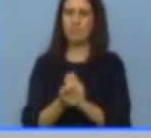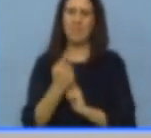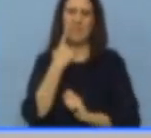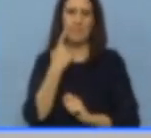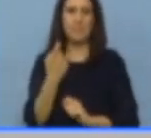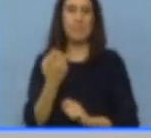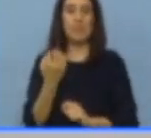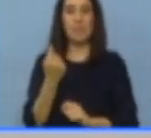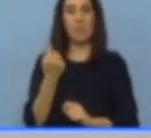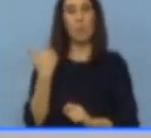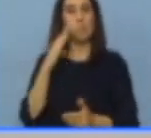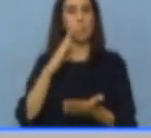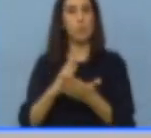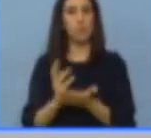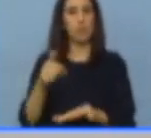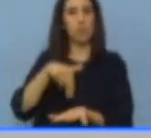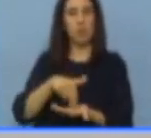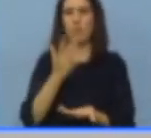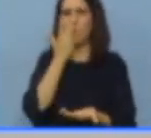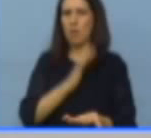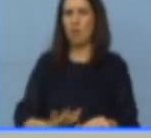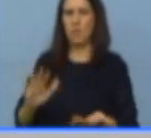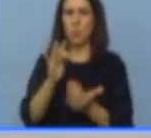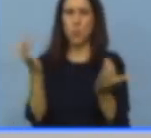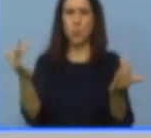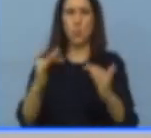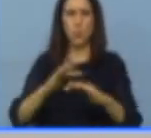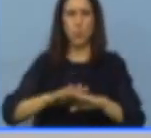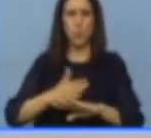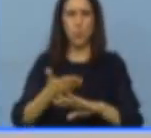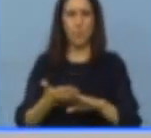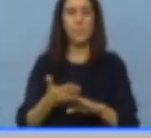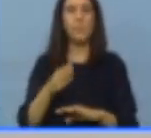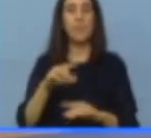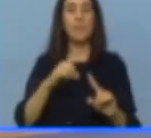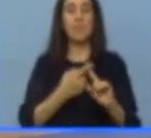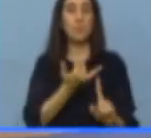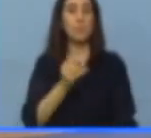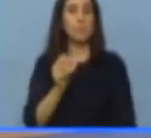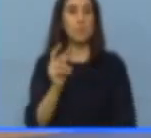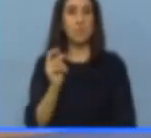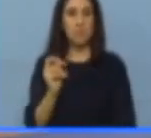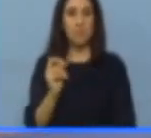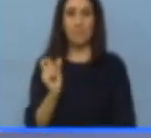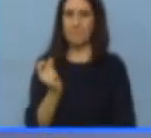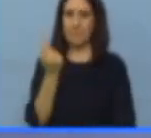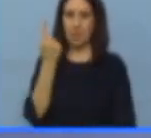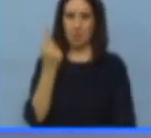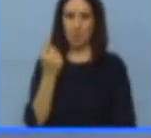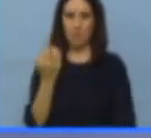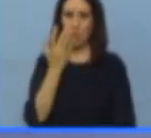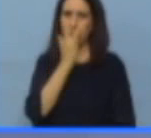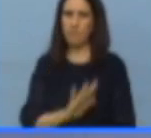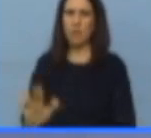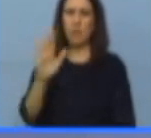último capítulo onde eu estive, a presença africana era muito forte. Quando eu fui em 2013, o primeiro capítulo que eu estive, os africanos